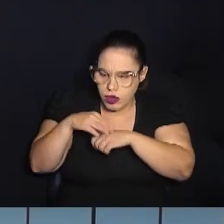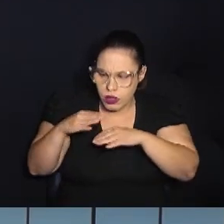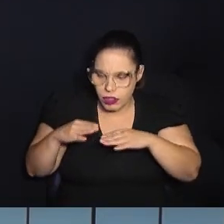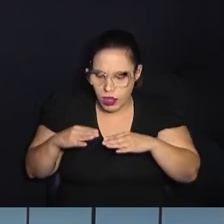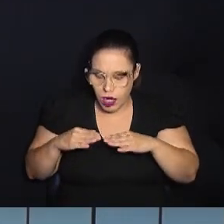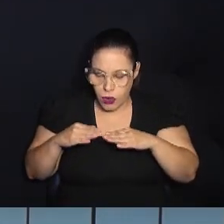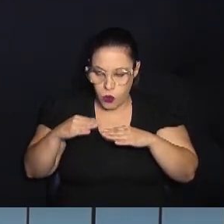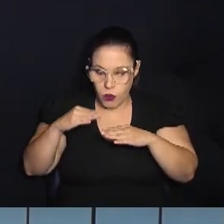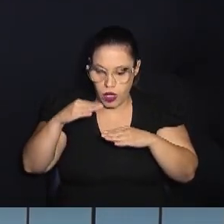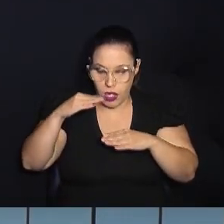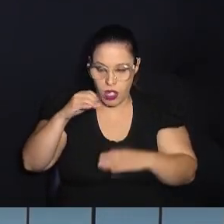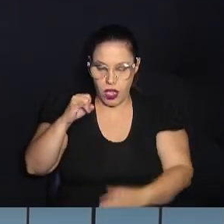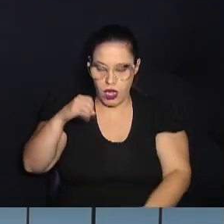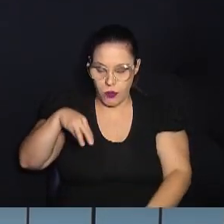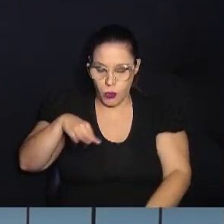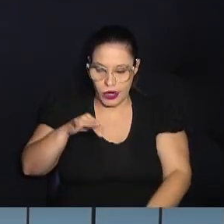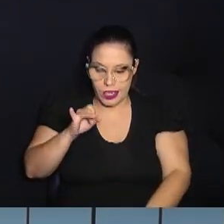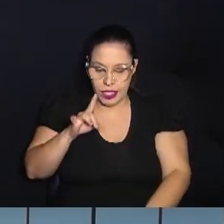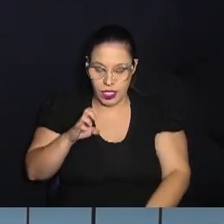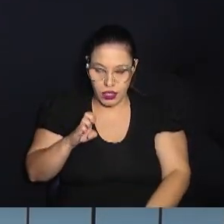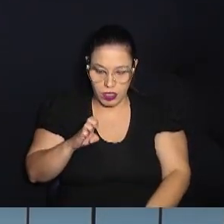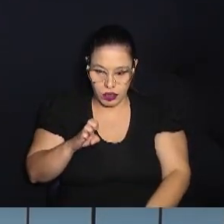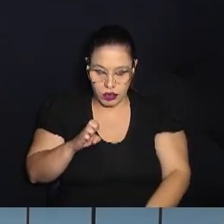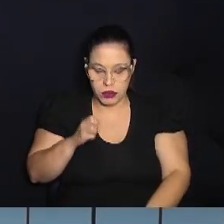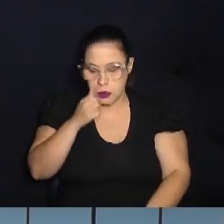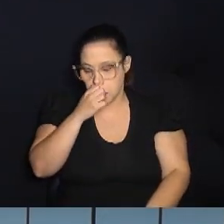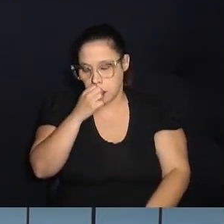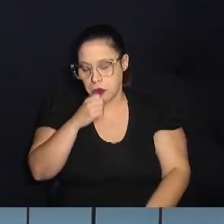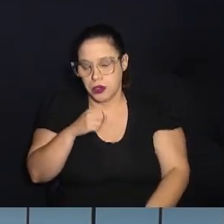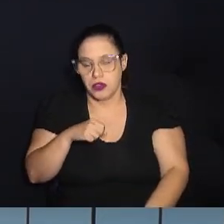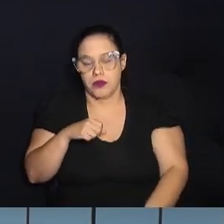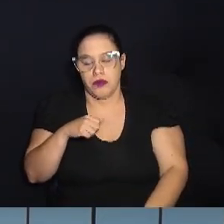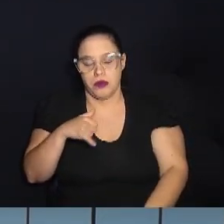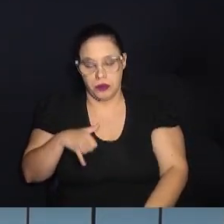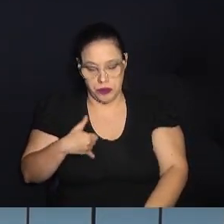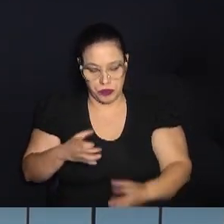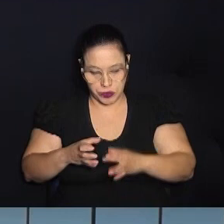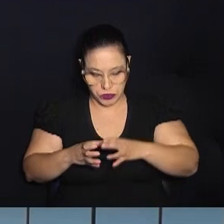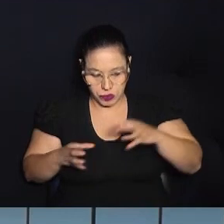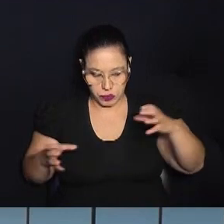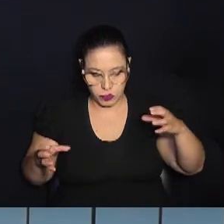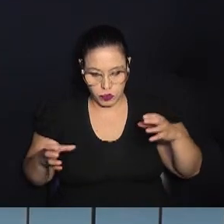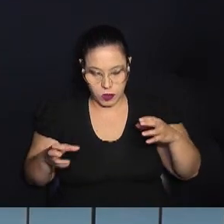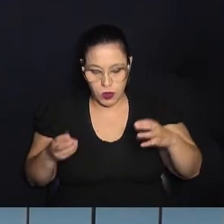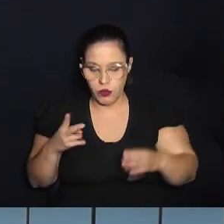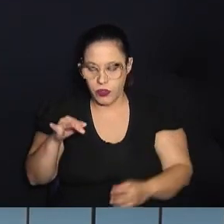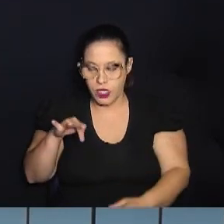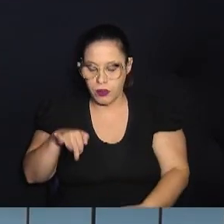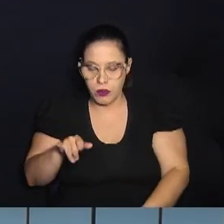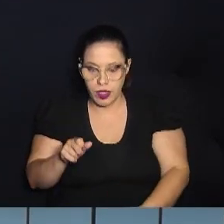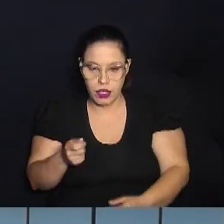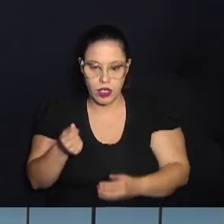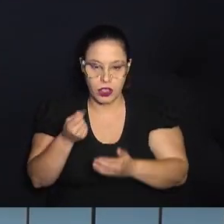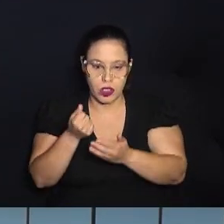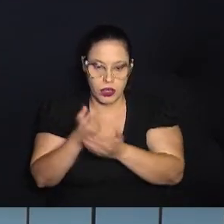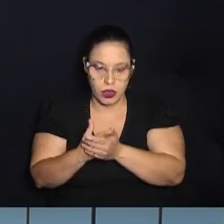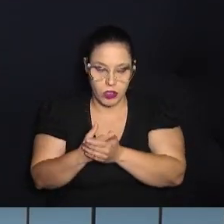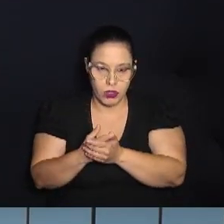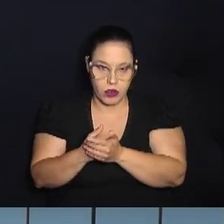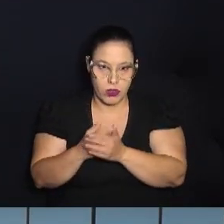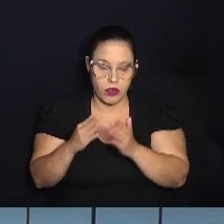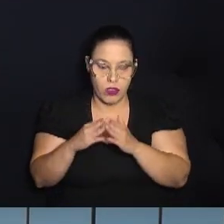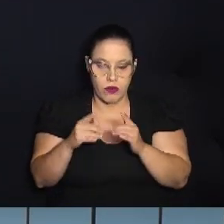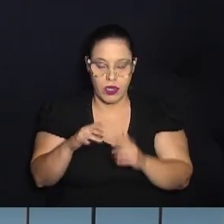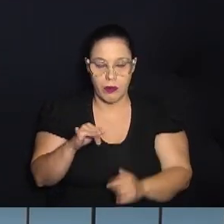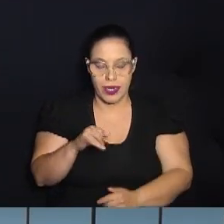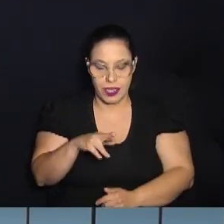para aumentar a imunidade desse idoso. Aquelas vitaminas que a gente compra na farmácia, isso ajuda ou realmente é